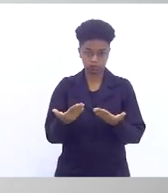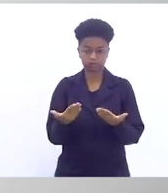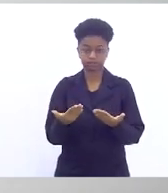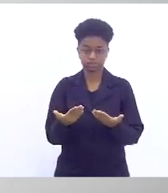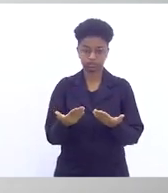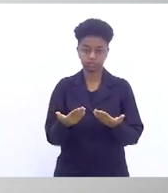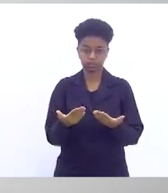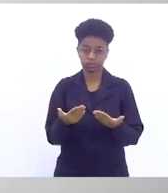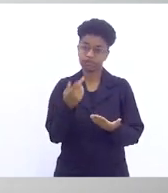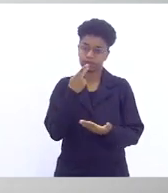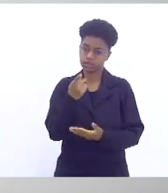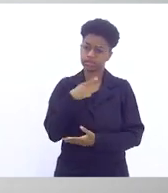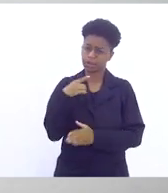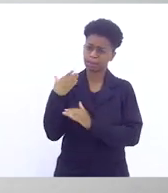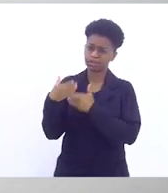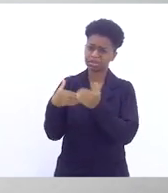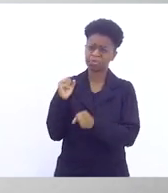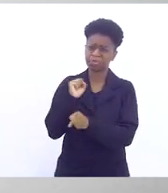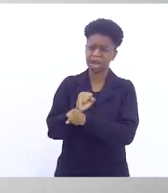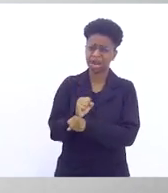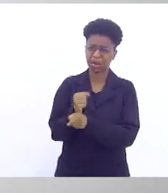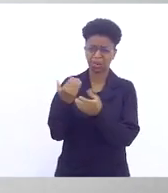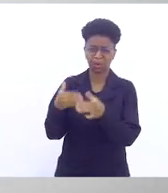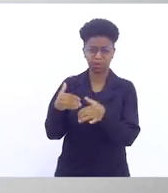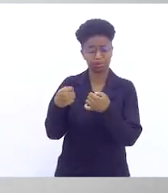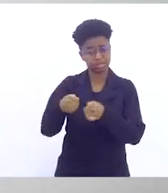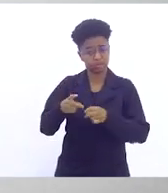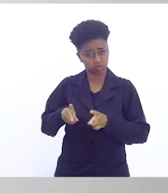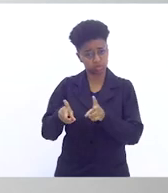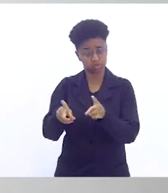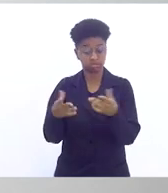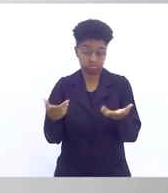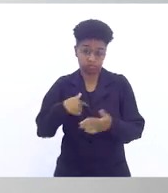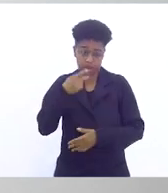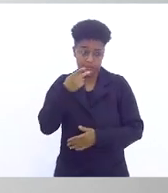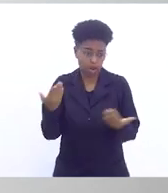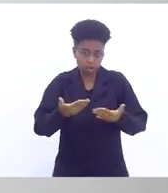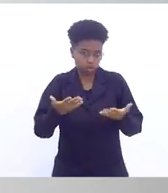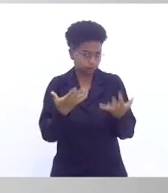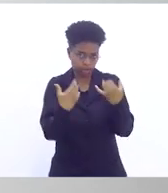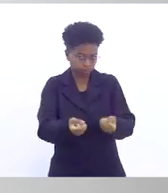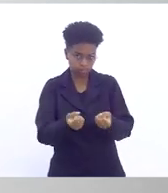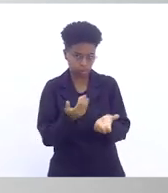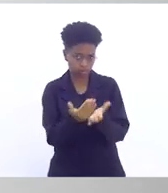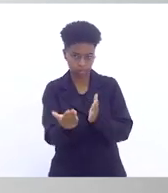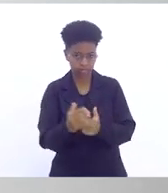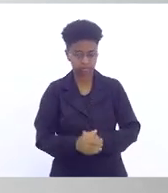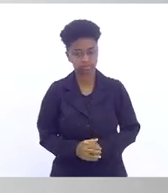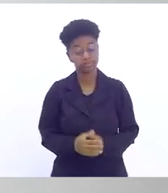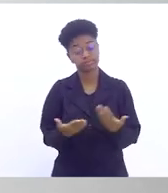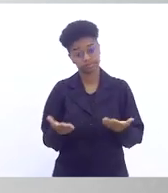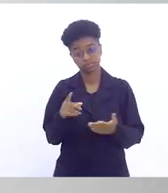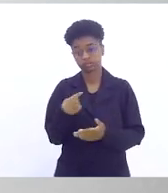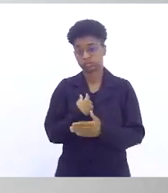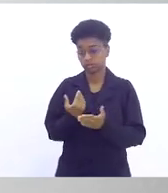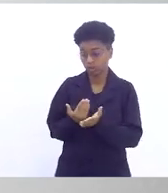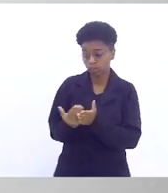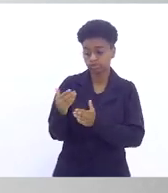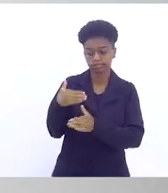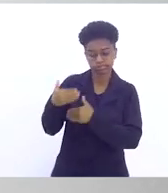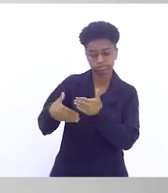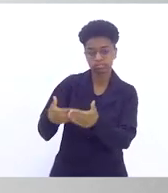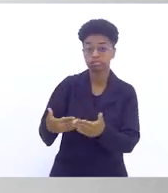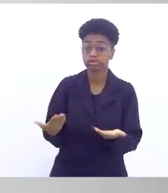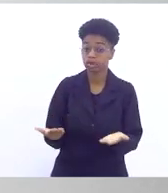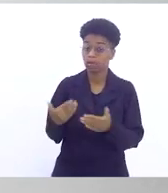tem um tem um processo parado do concurso precisa de andamento falei então é agora pega lá e tem andamento esses